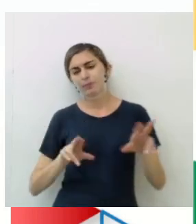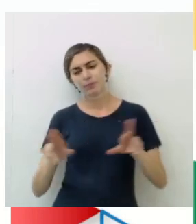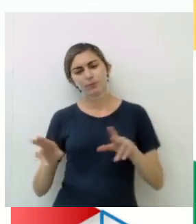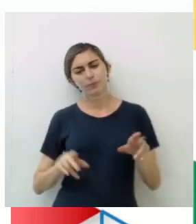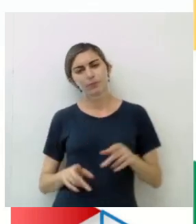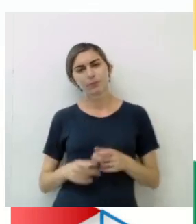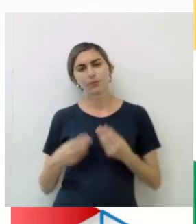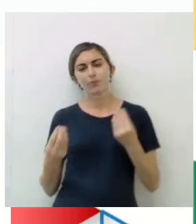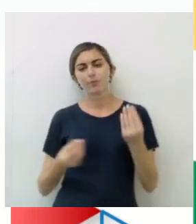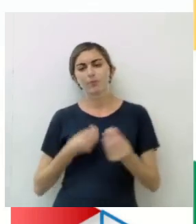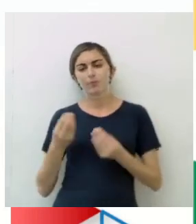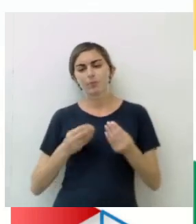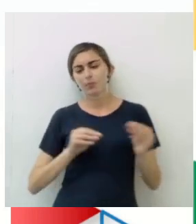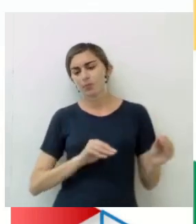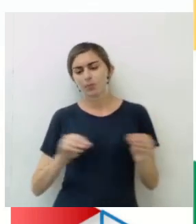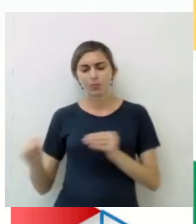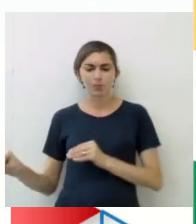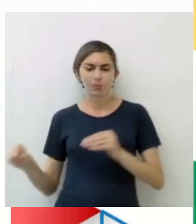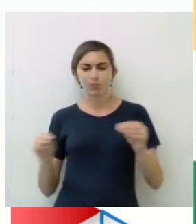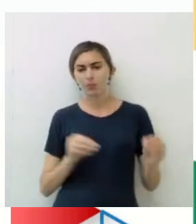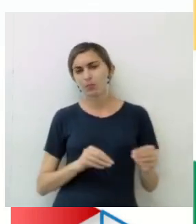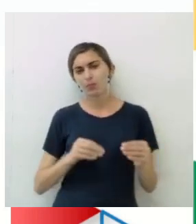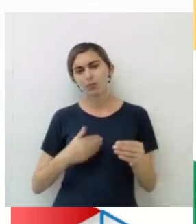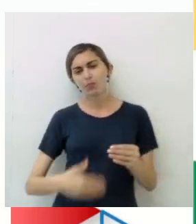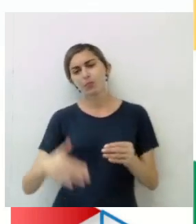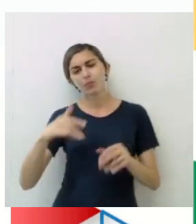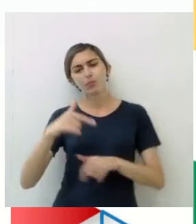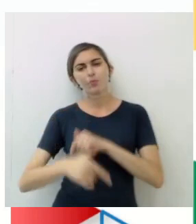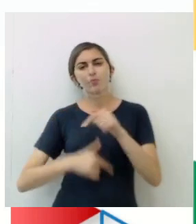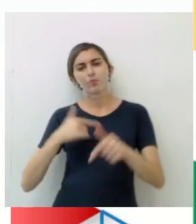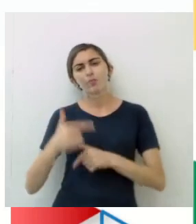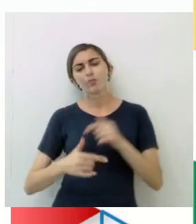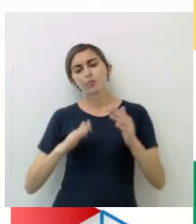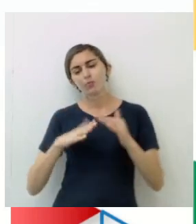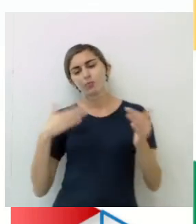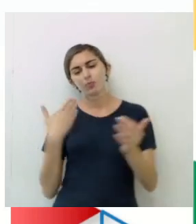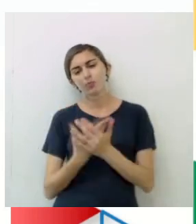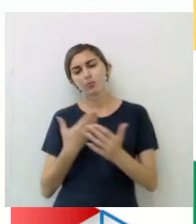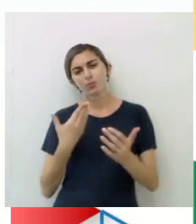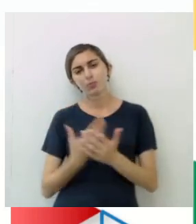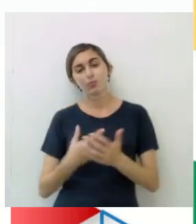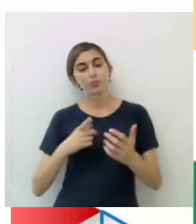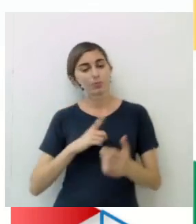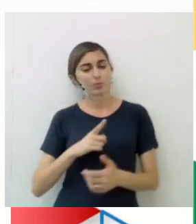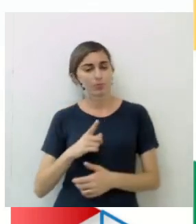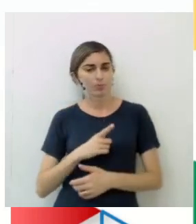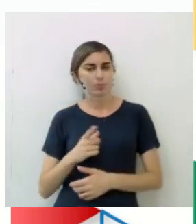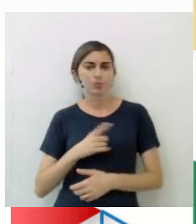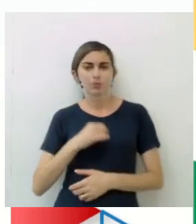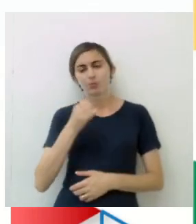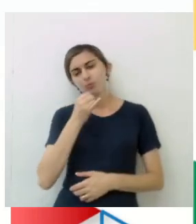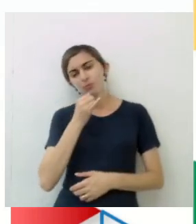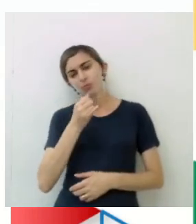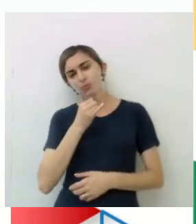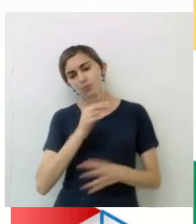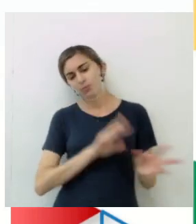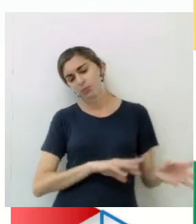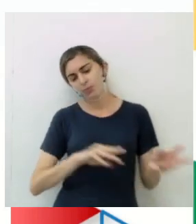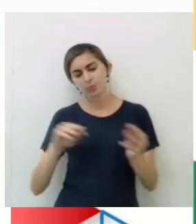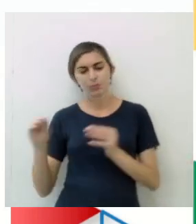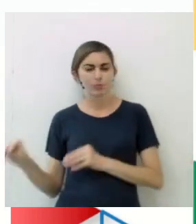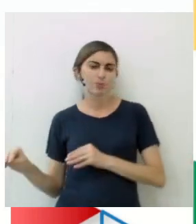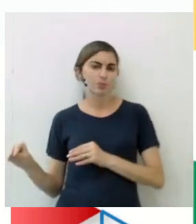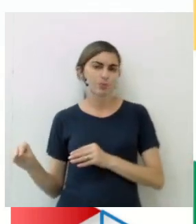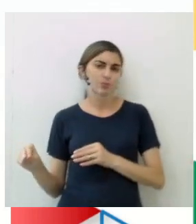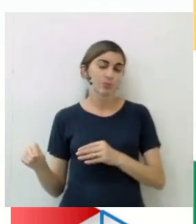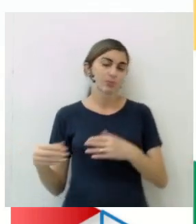fatores, como os deslocamentos diários para ir do trabalho e à escola. Então a gente vai ter aí, por exemplo, uma migração, né?